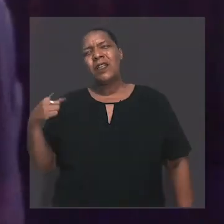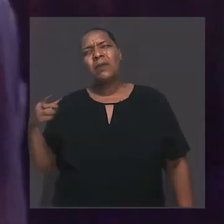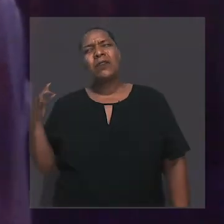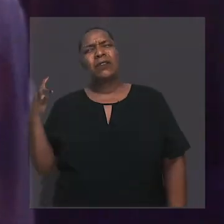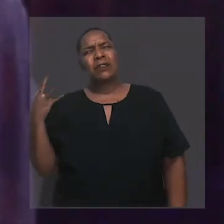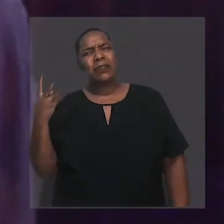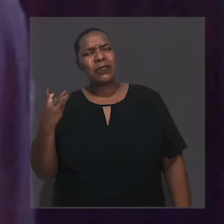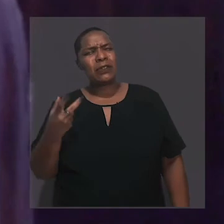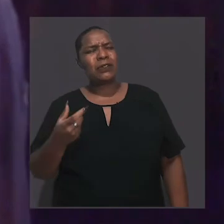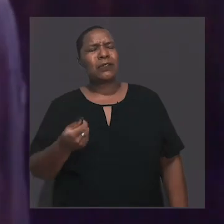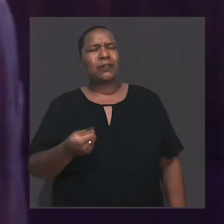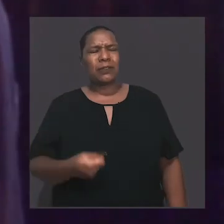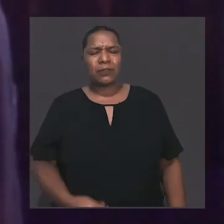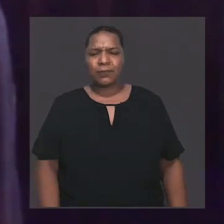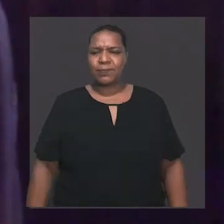Depois de tudo.